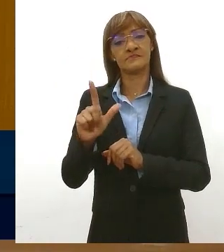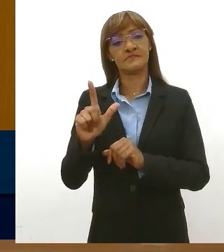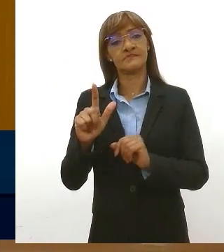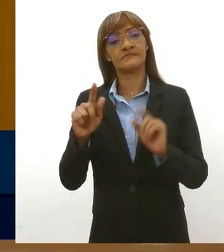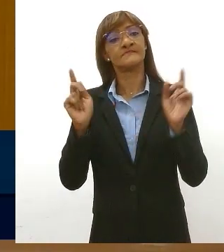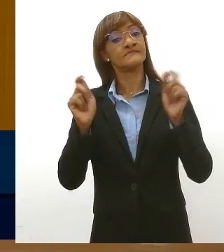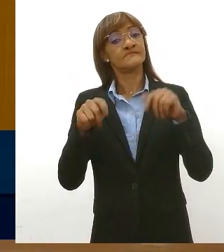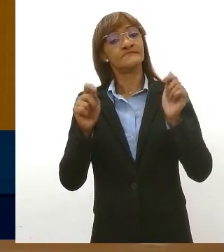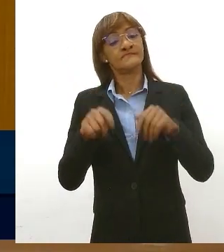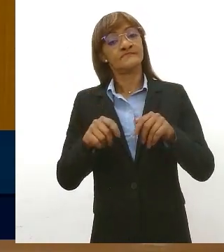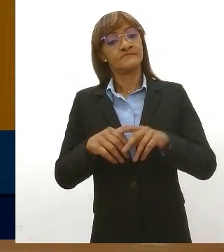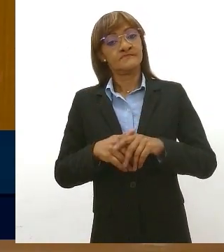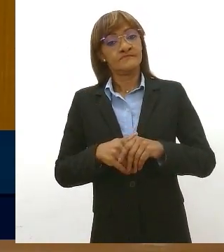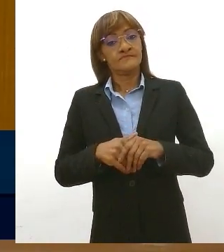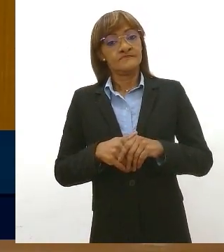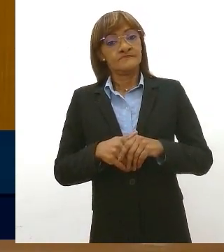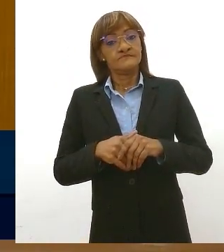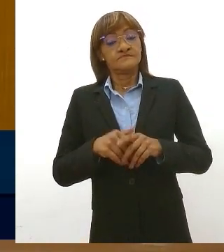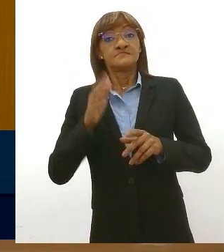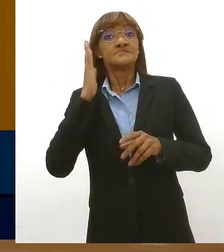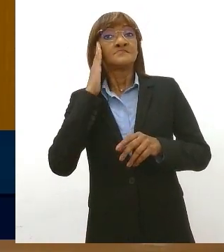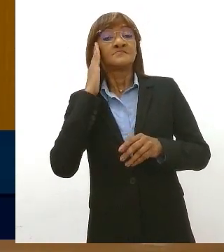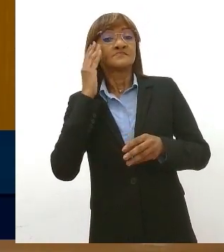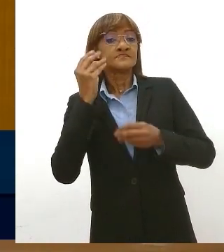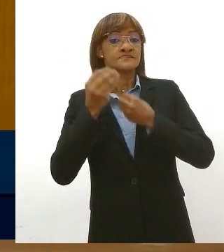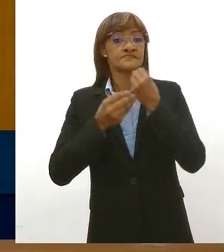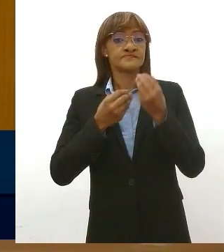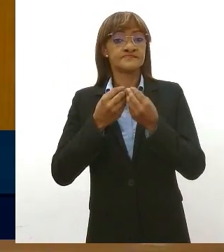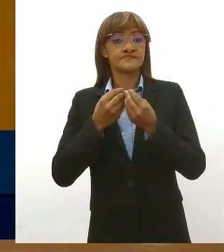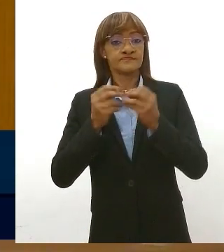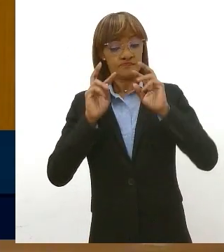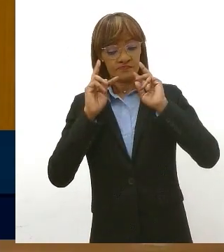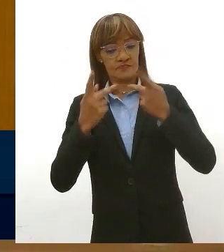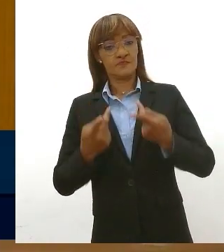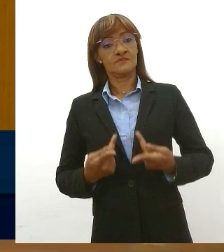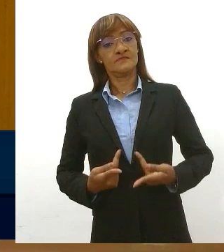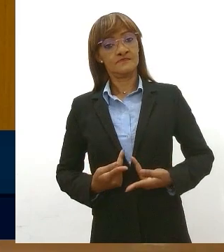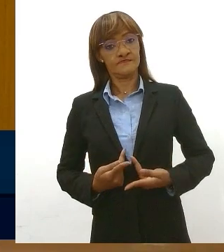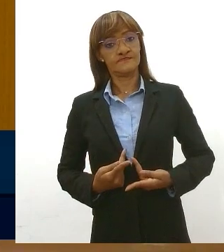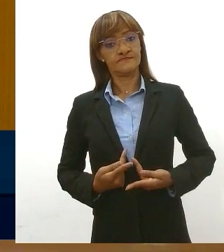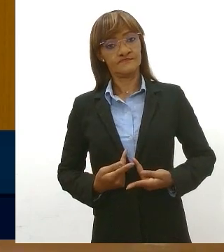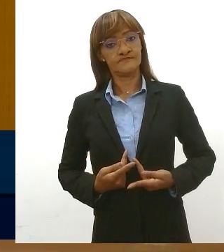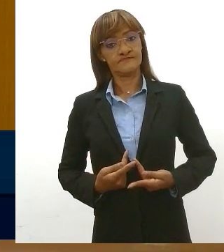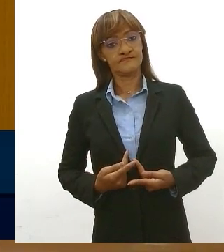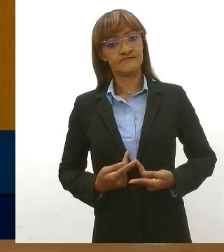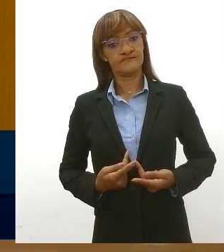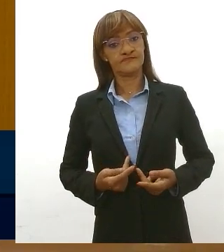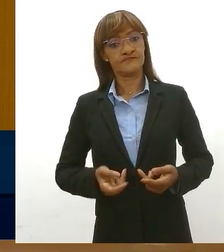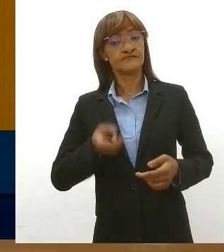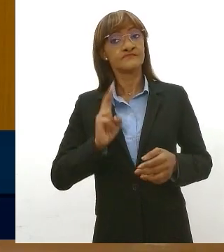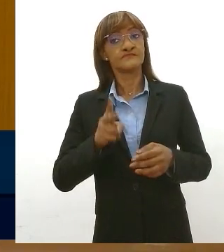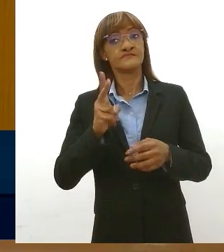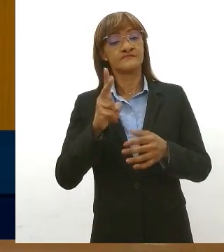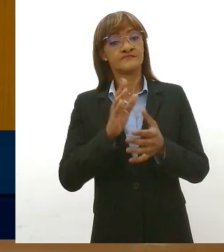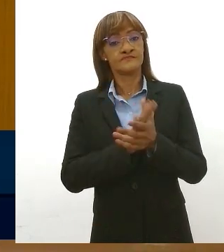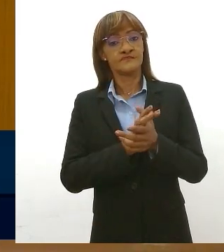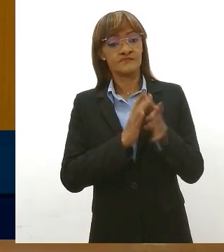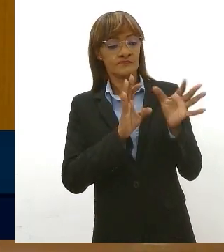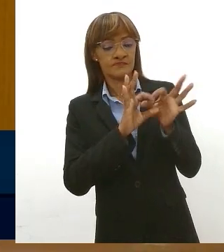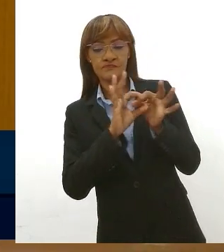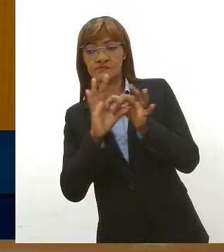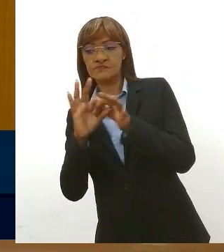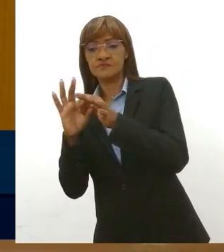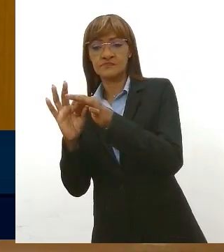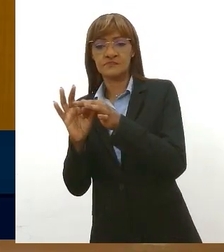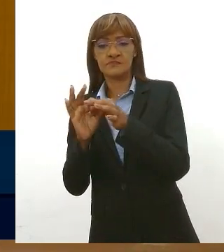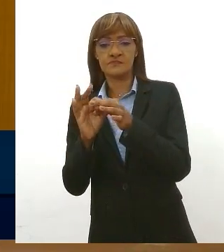contexto histórico, até porque o ser humano, ele está inserido em um contexto desde a sua origem e desde o momento